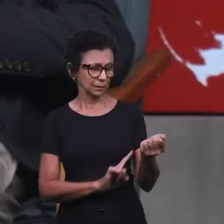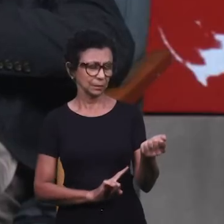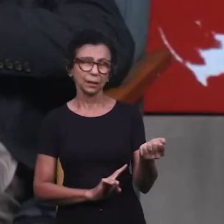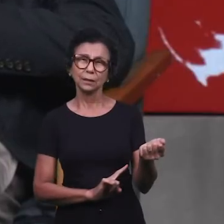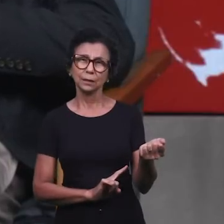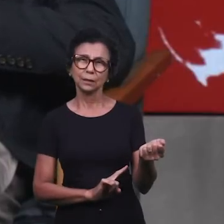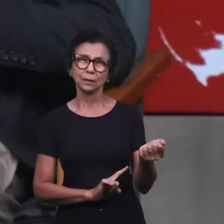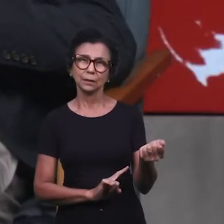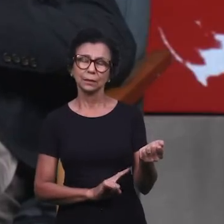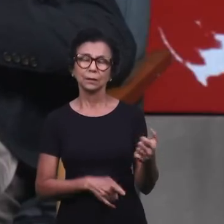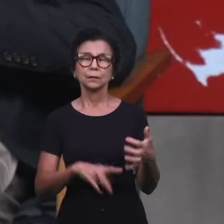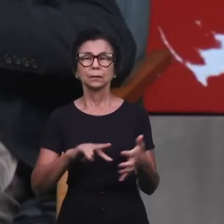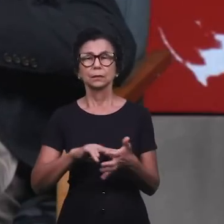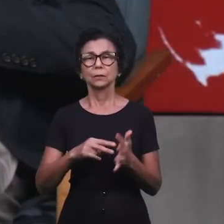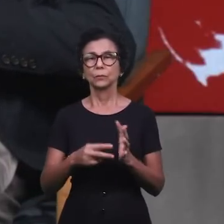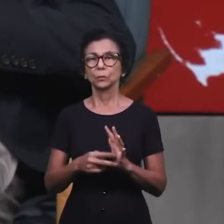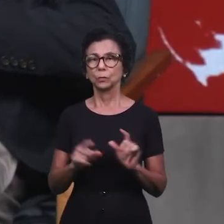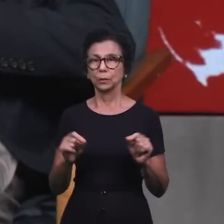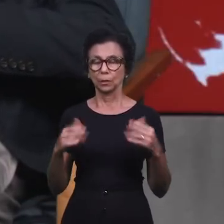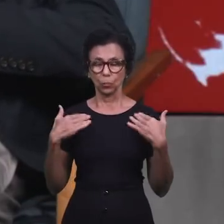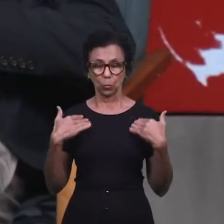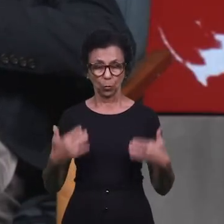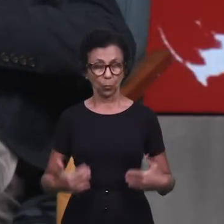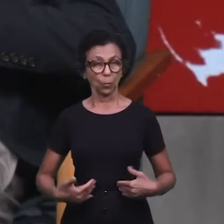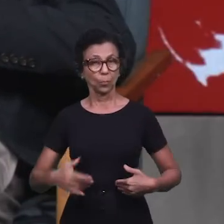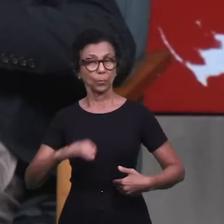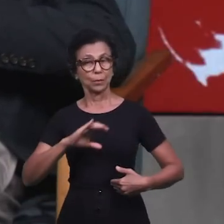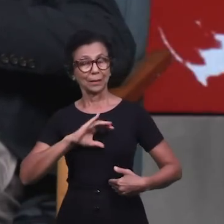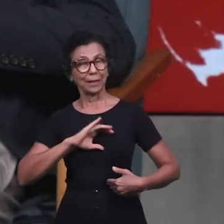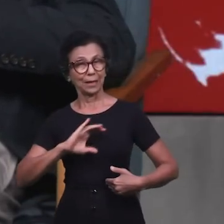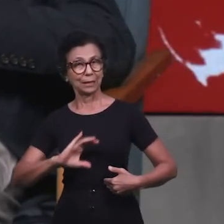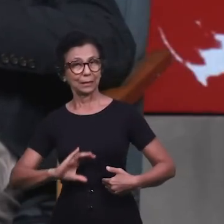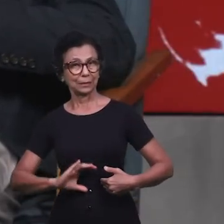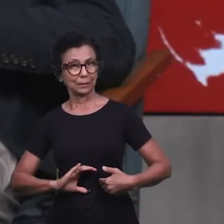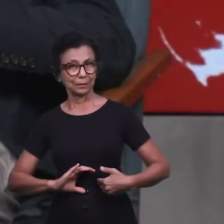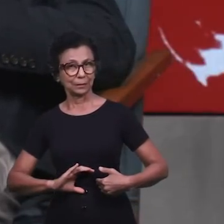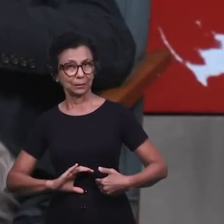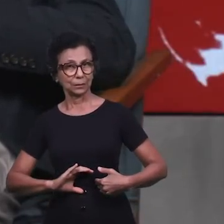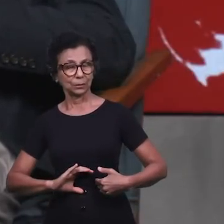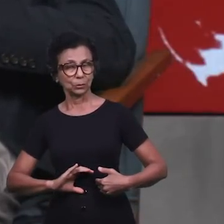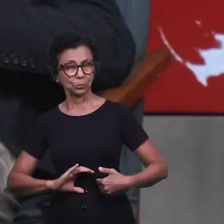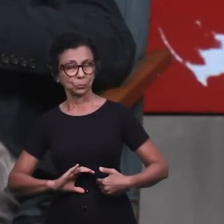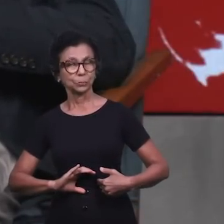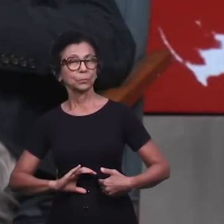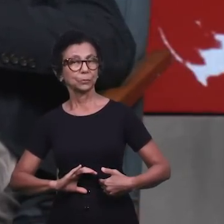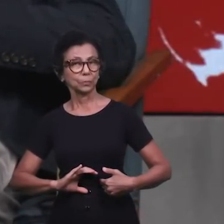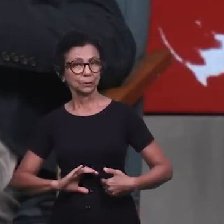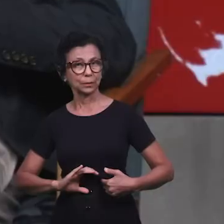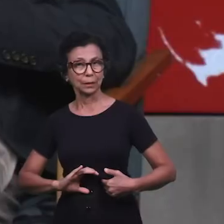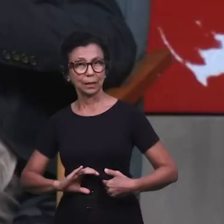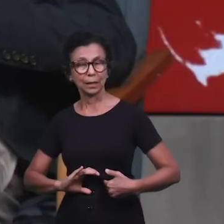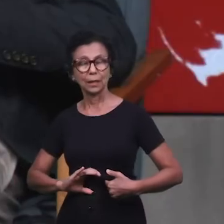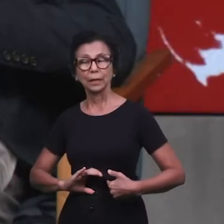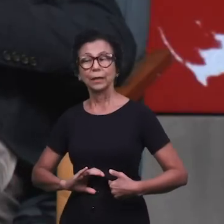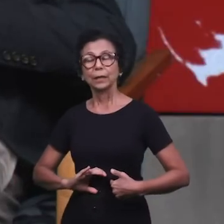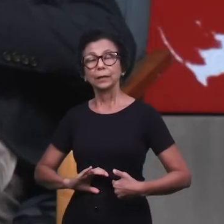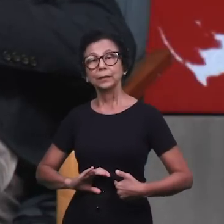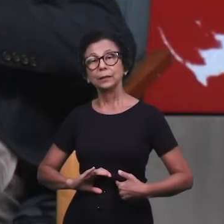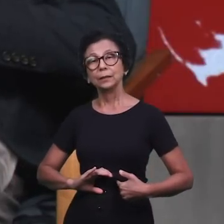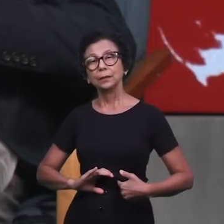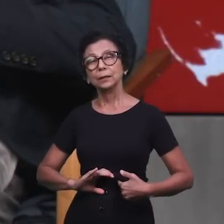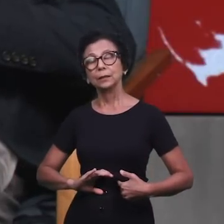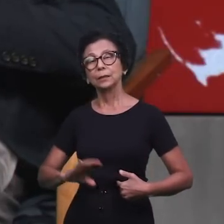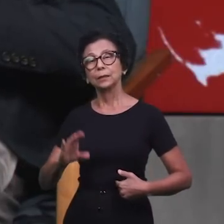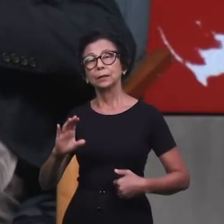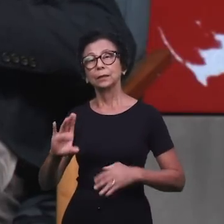corpo, a igreja é corpo de Cristo, mas há nesse corpo um sangue que dá vida a